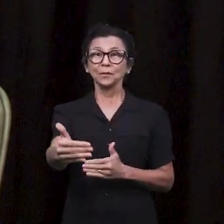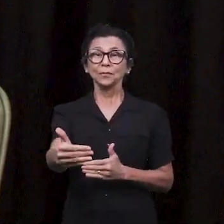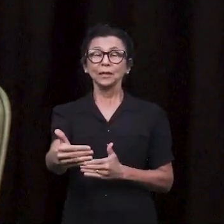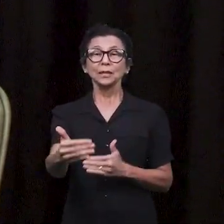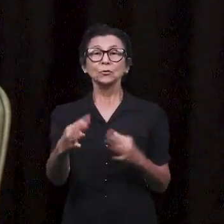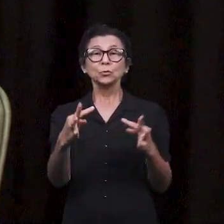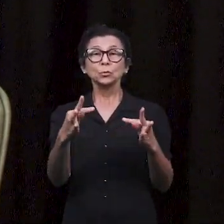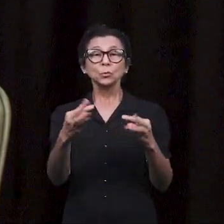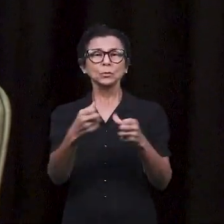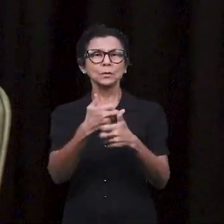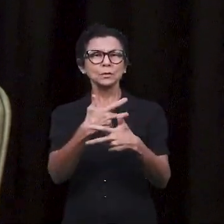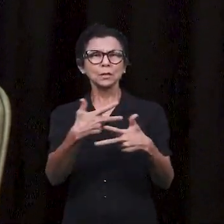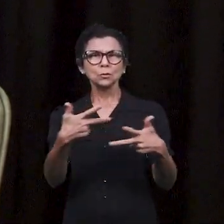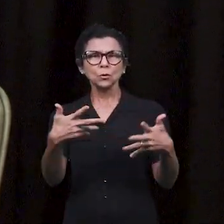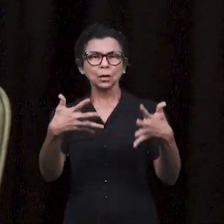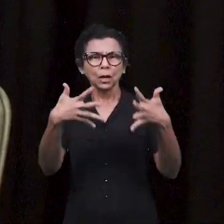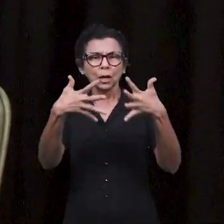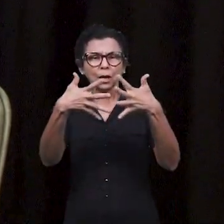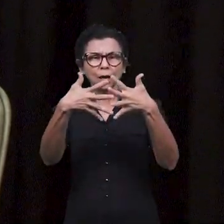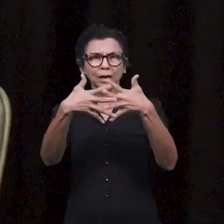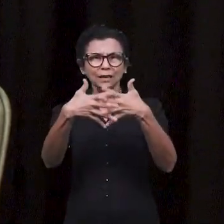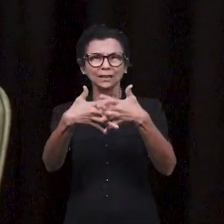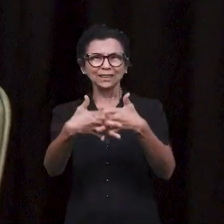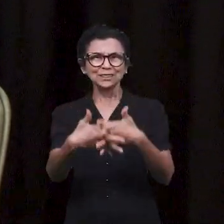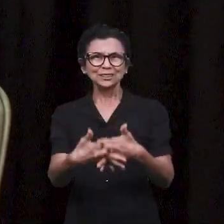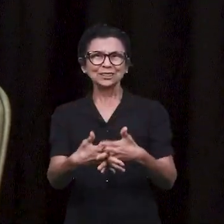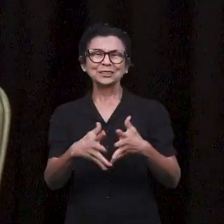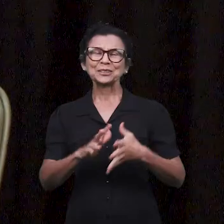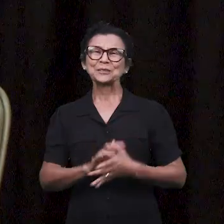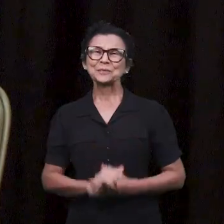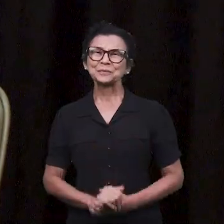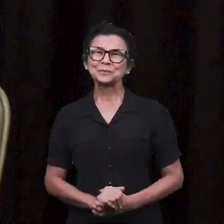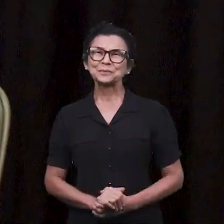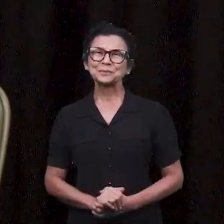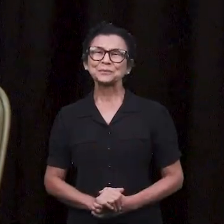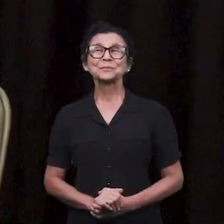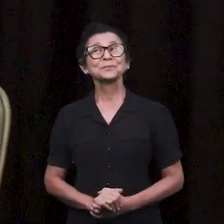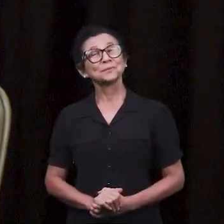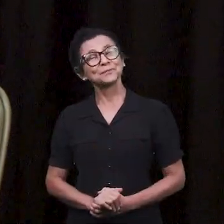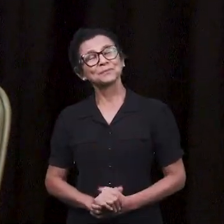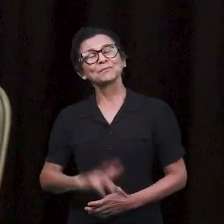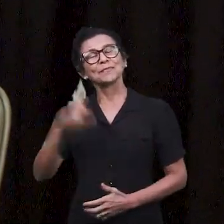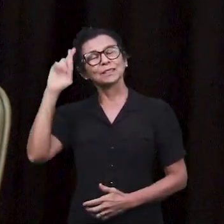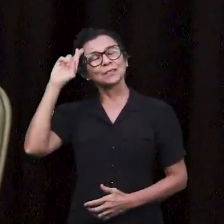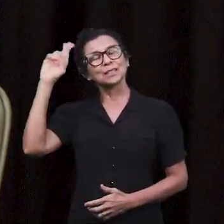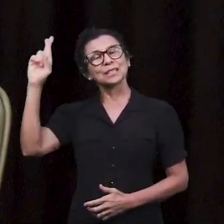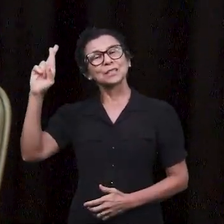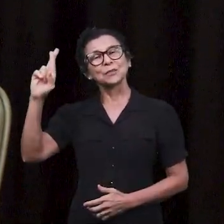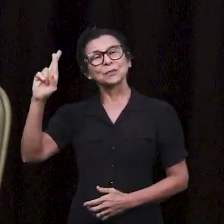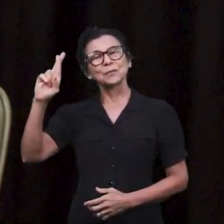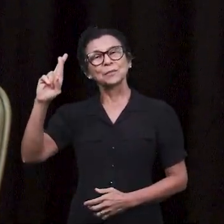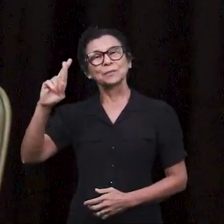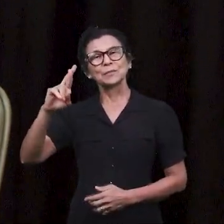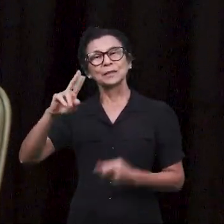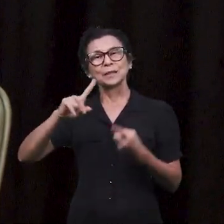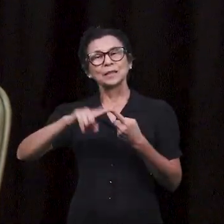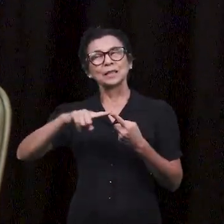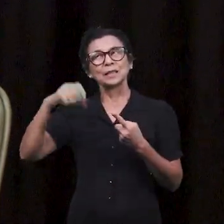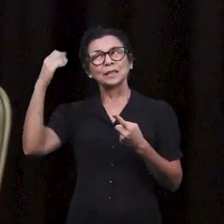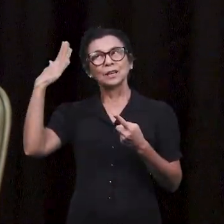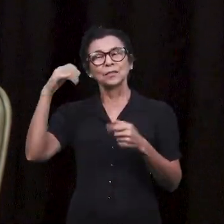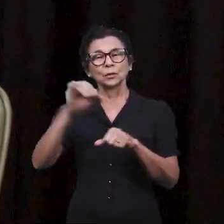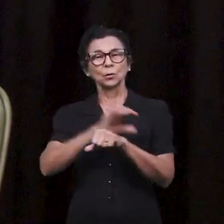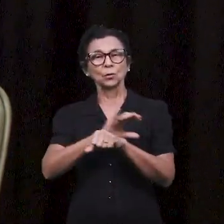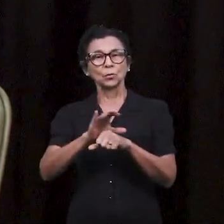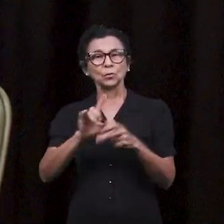foi se moldando para que as portas pudessem se abrir. De forma que o Senhor primeiro revelou o curso, depois ele